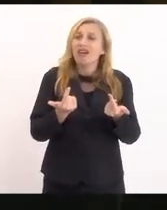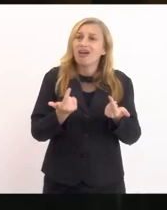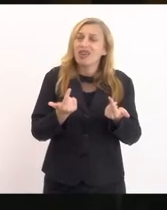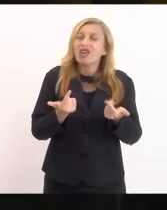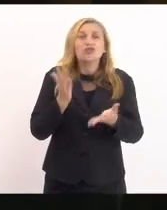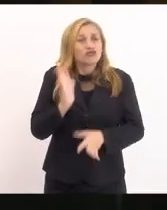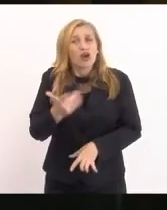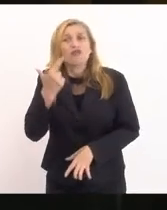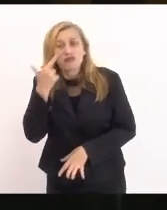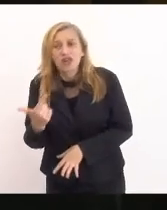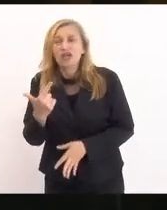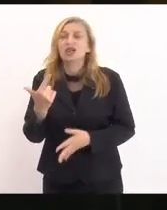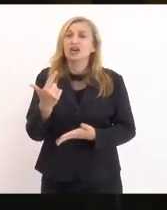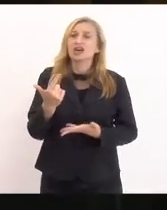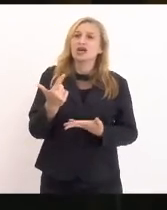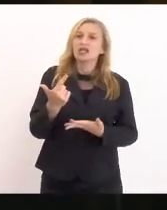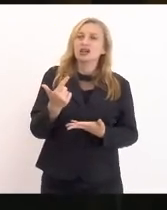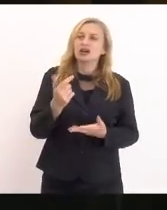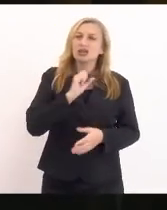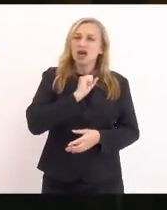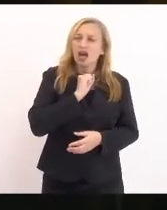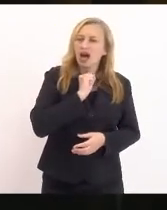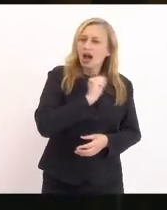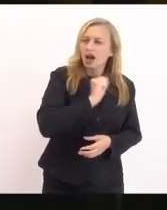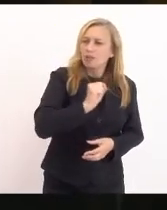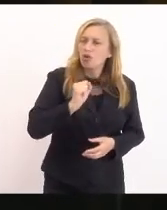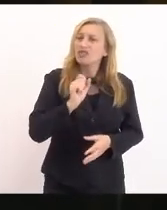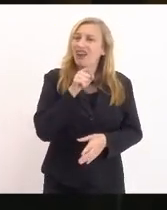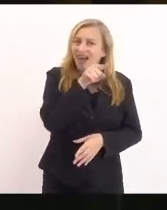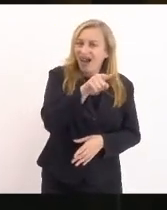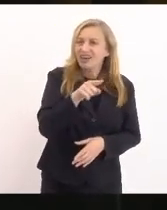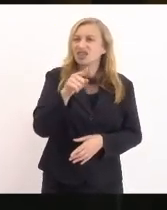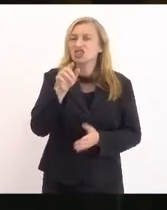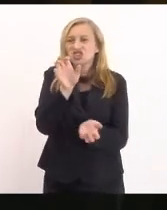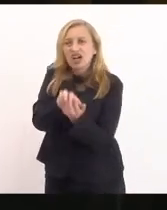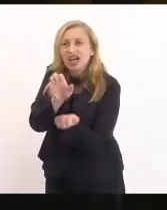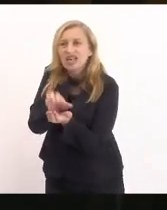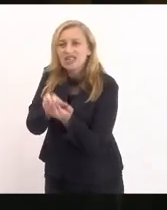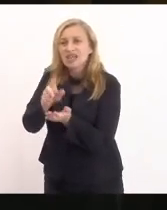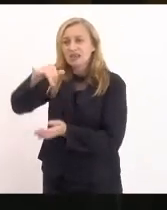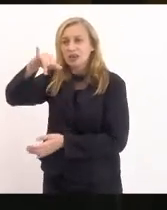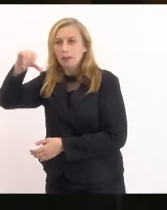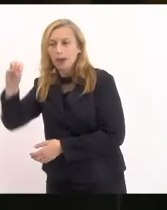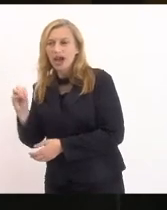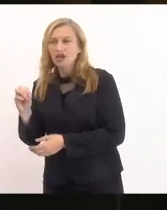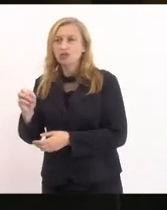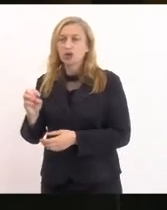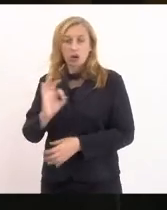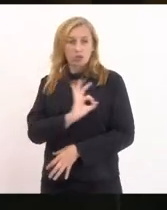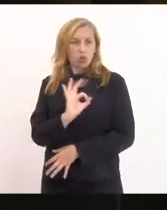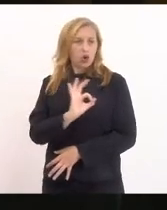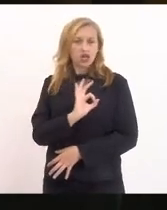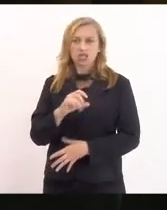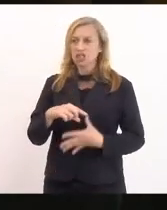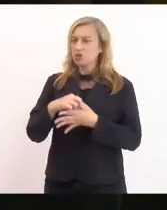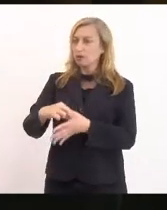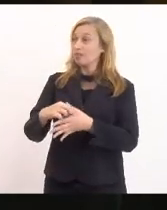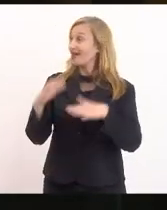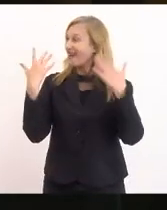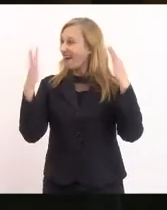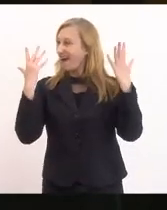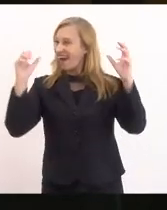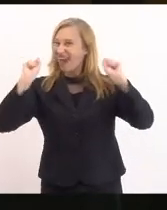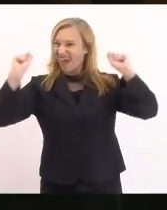vi, como no caso da chacina do Jacarezinho, em maio do ano passado, um dirigente da Polícia do Rio de Janeiro comemorando o êxito